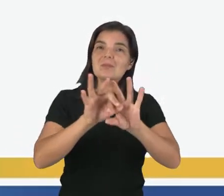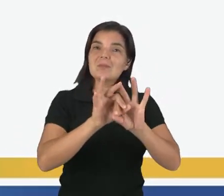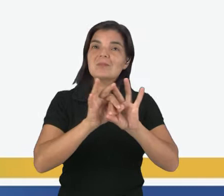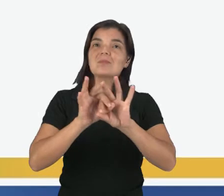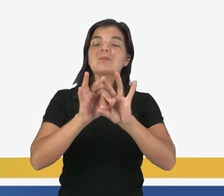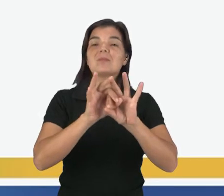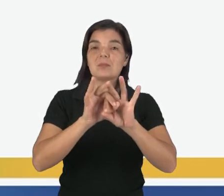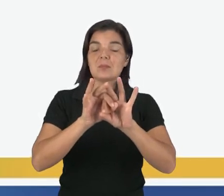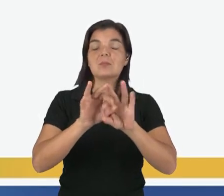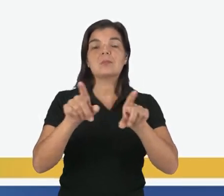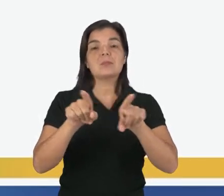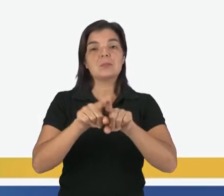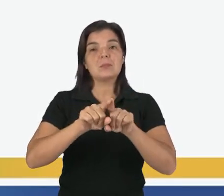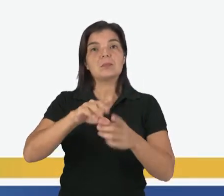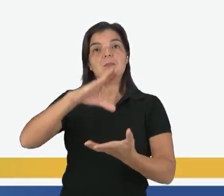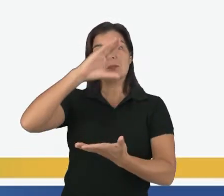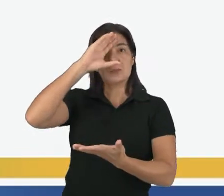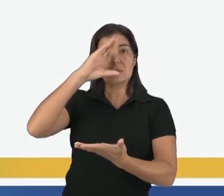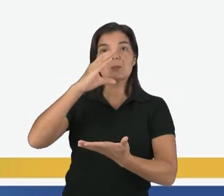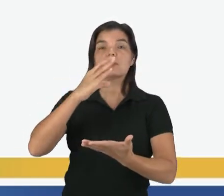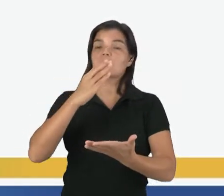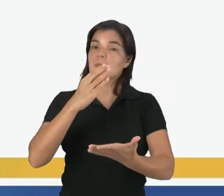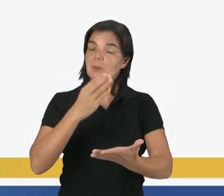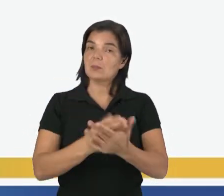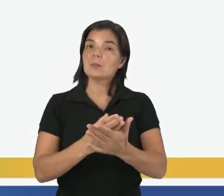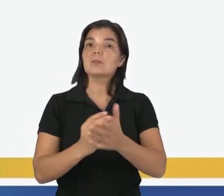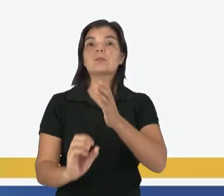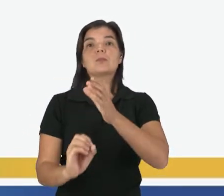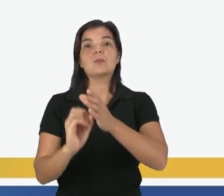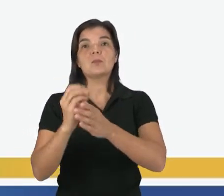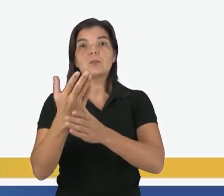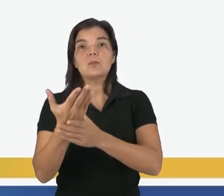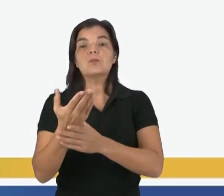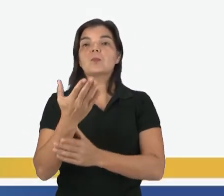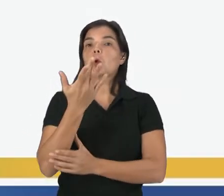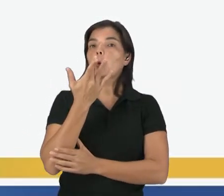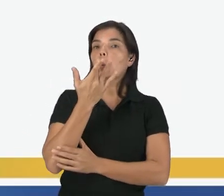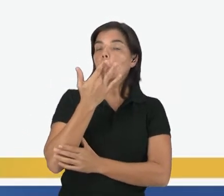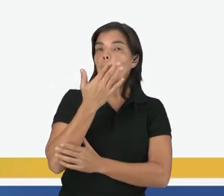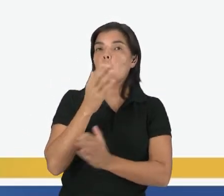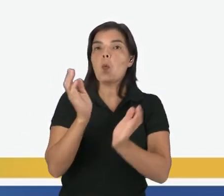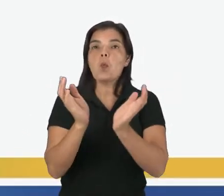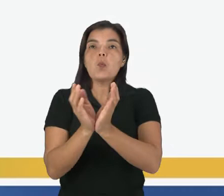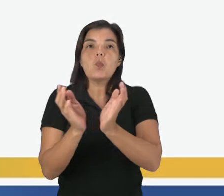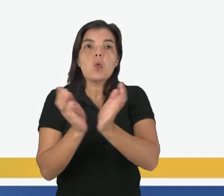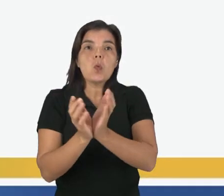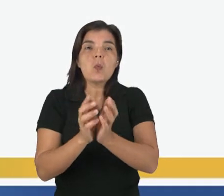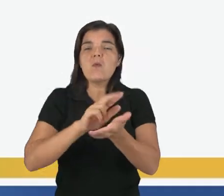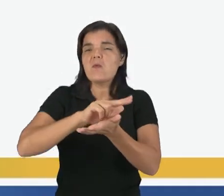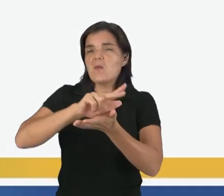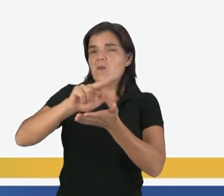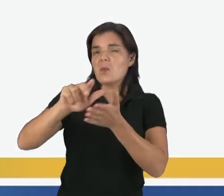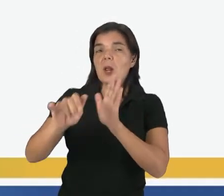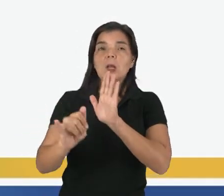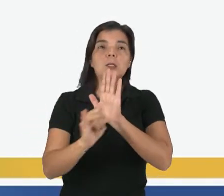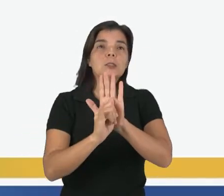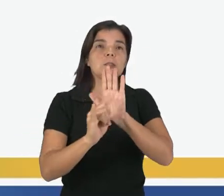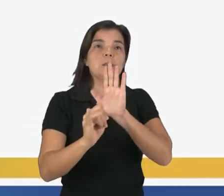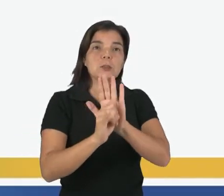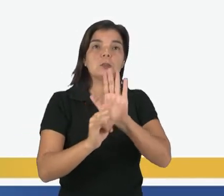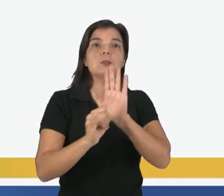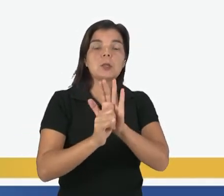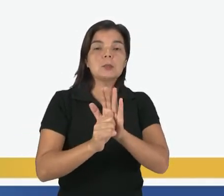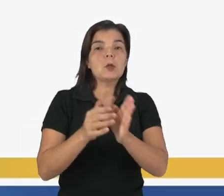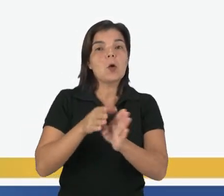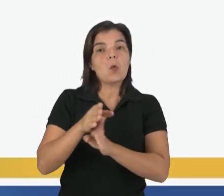sua maioria, naquelas ligadas a aspectos de crença, origem, cor, etnia, gênero,